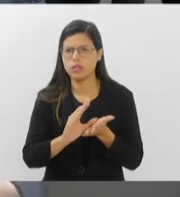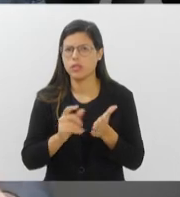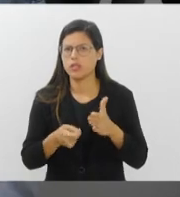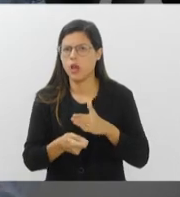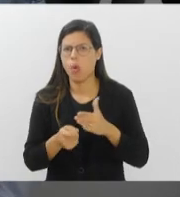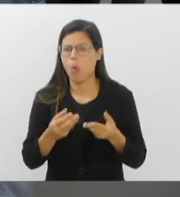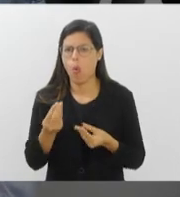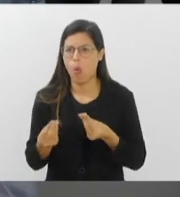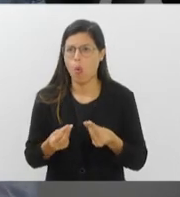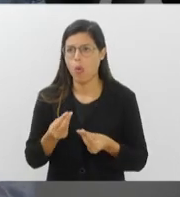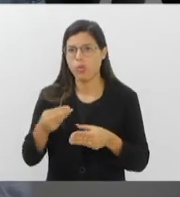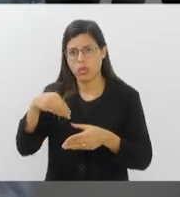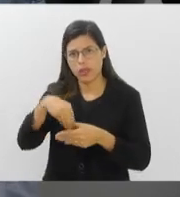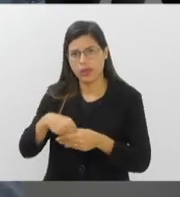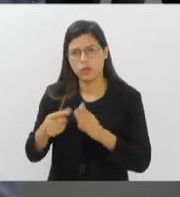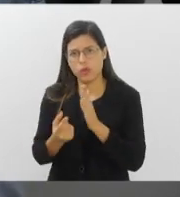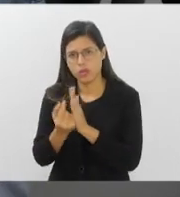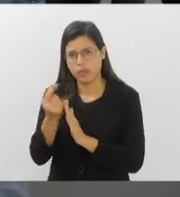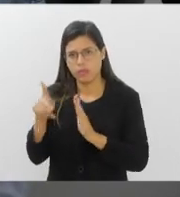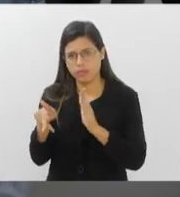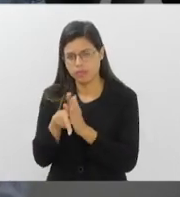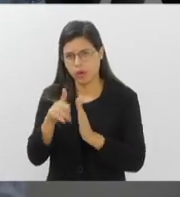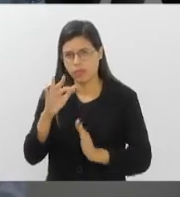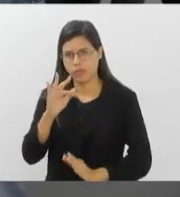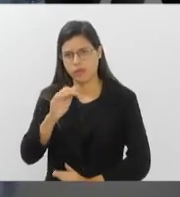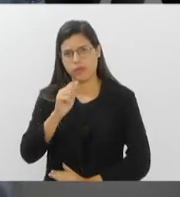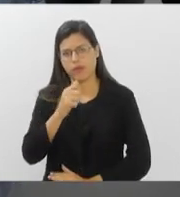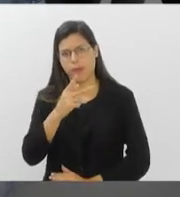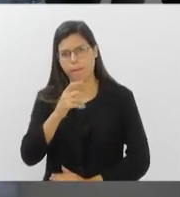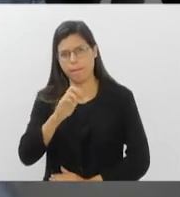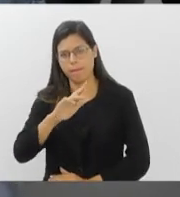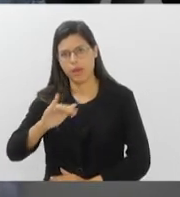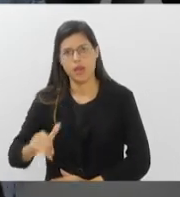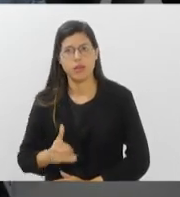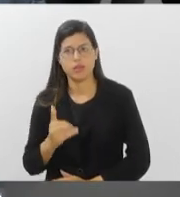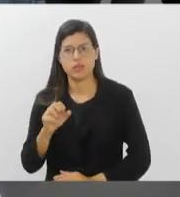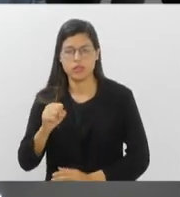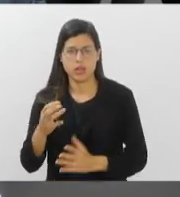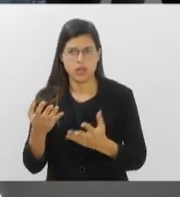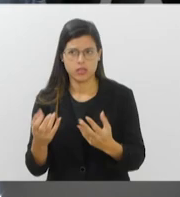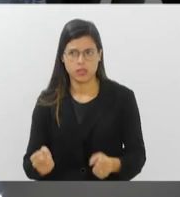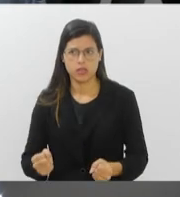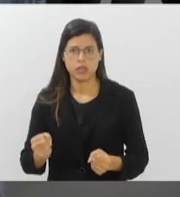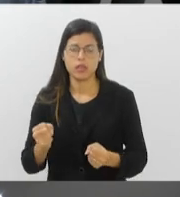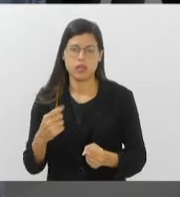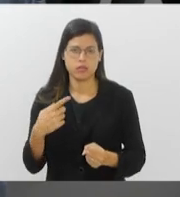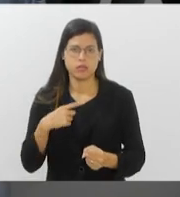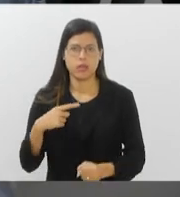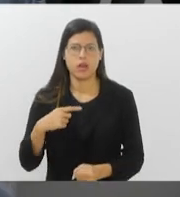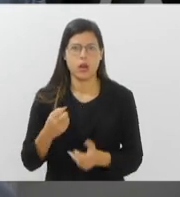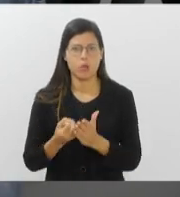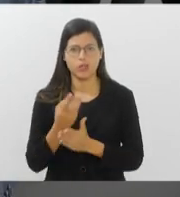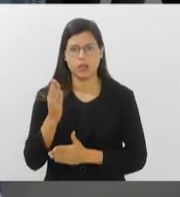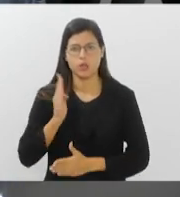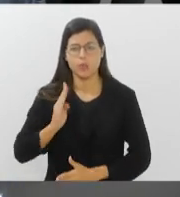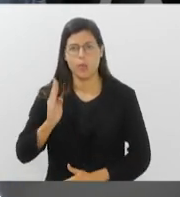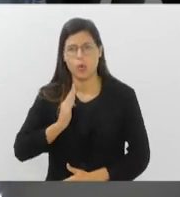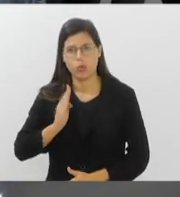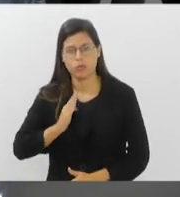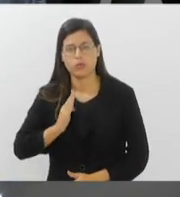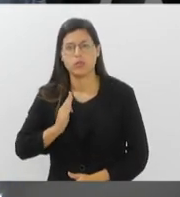dentro do orçamento da própria FAPERJ. Ela adotando esse dispositivo, ela já vai prever um número de bolsas que é capaz